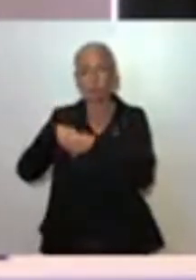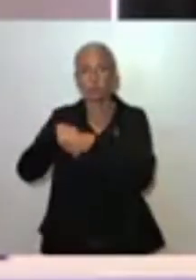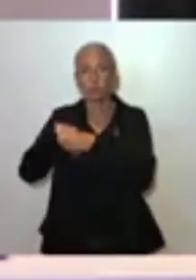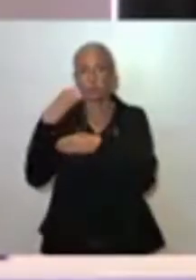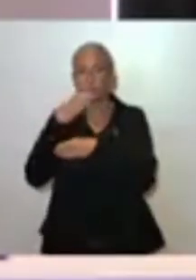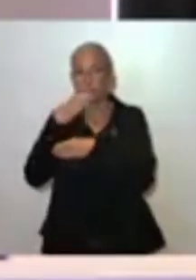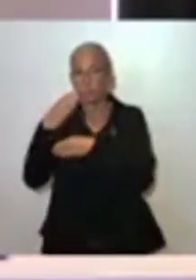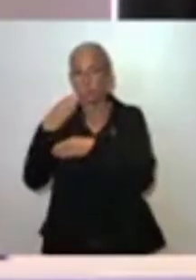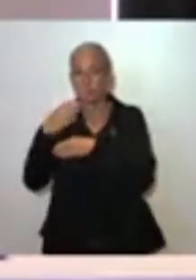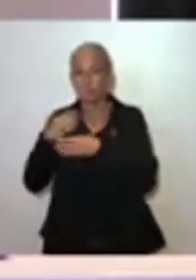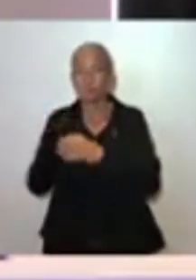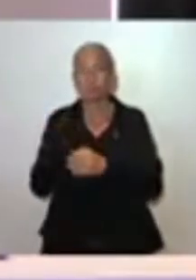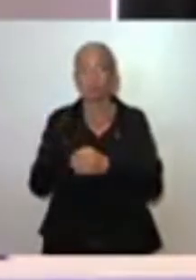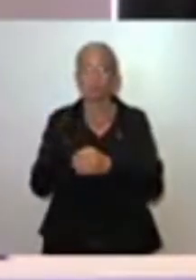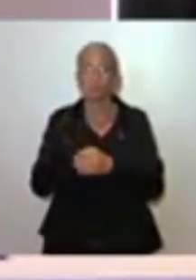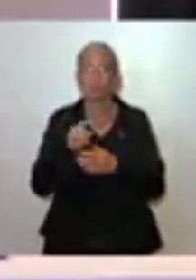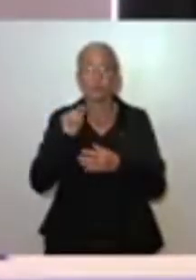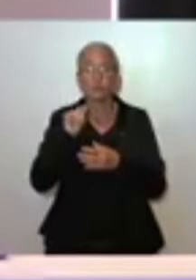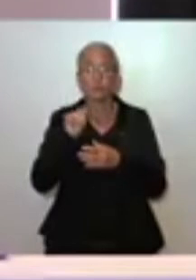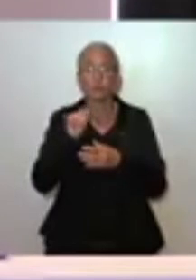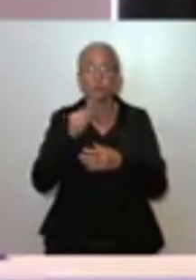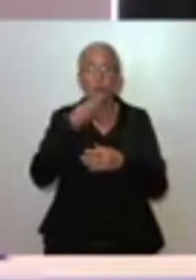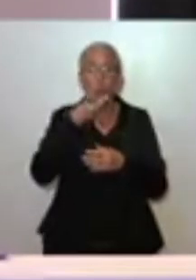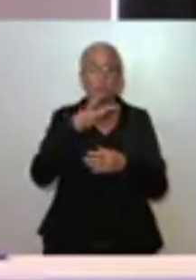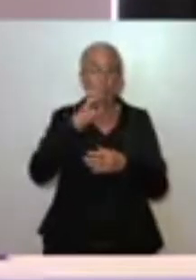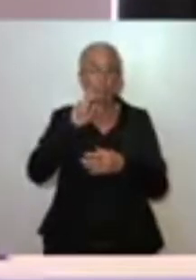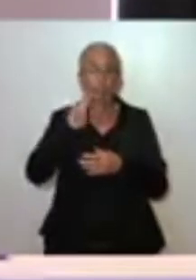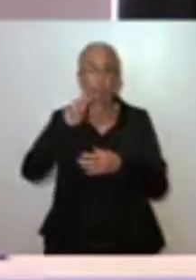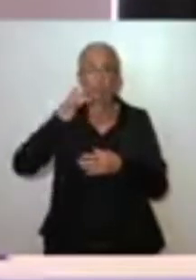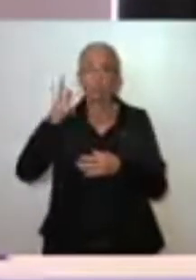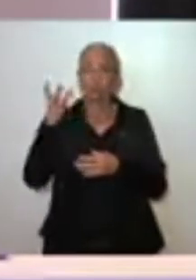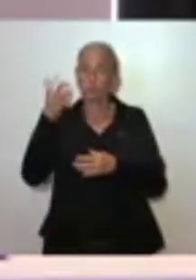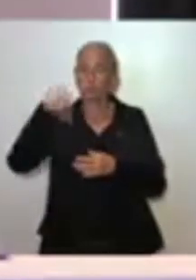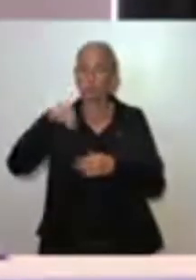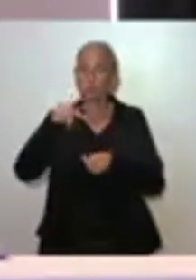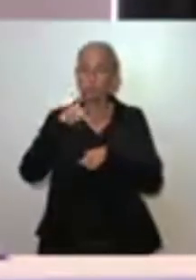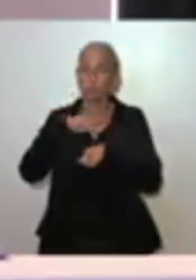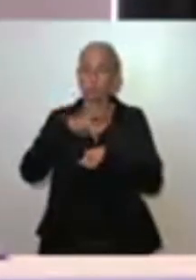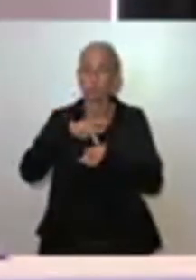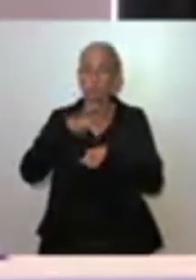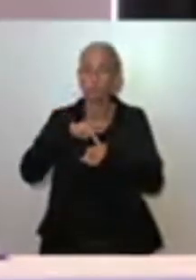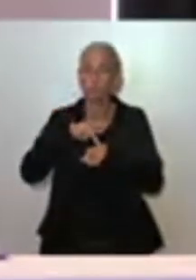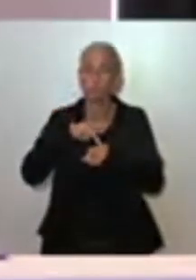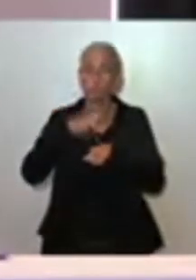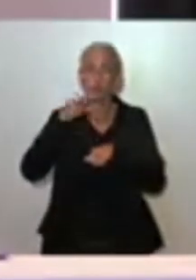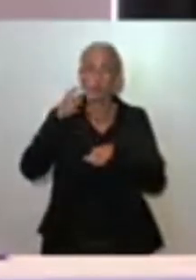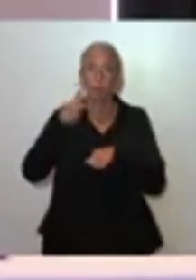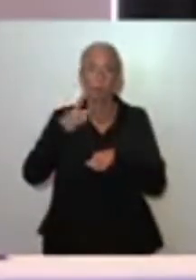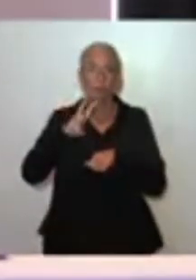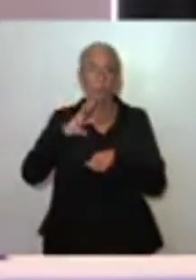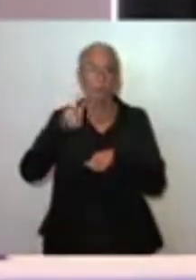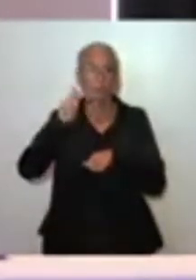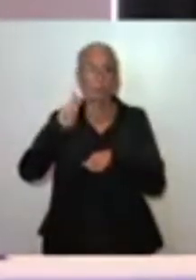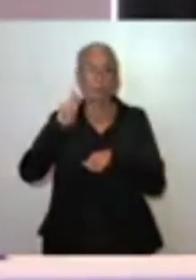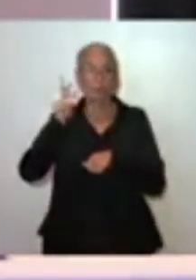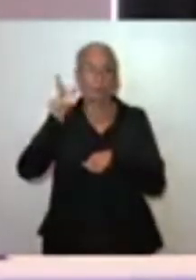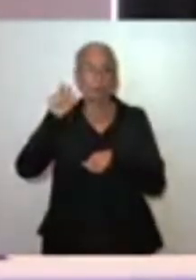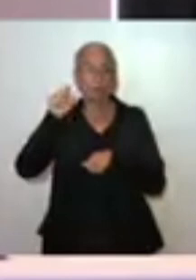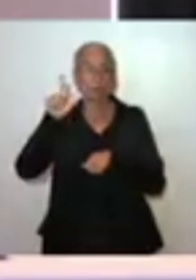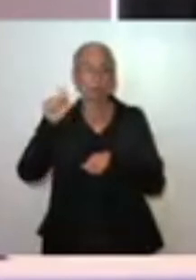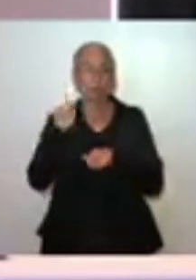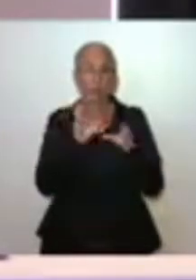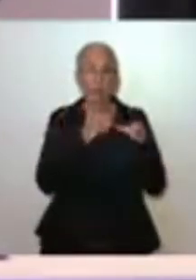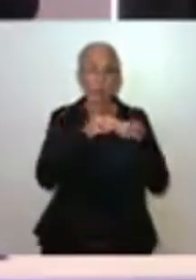partidário e guardou que são 35 milhões de eleitores em São Paulo 35 vagas a serem preenchidas do distrito